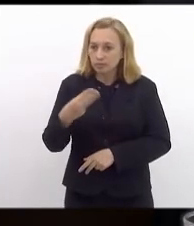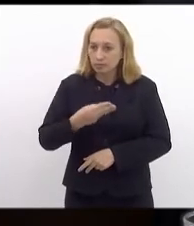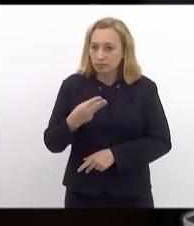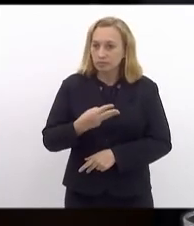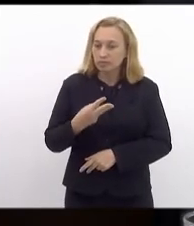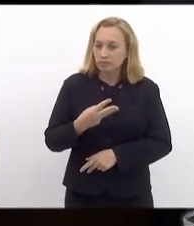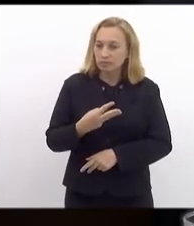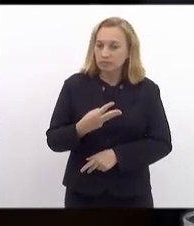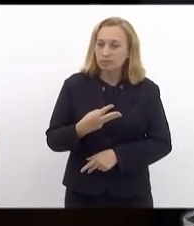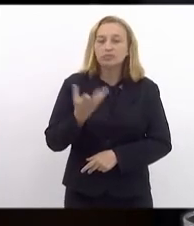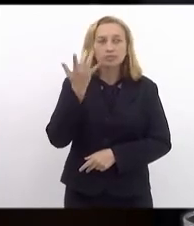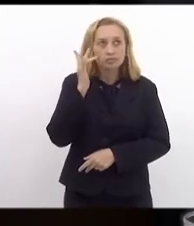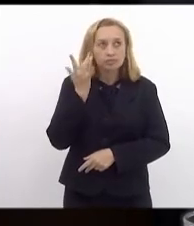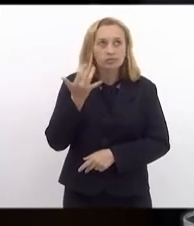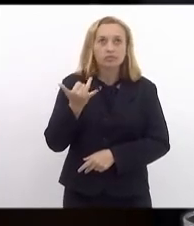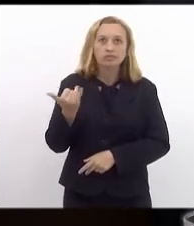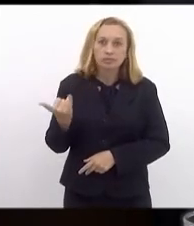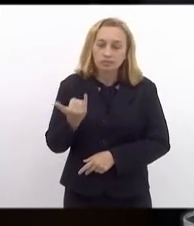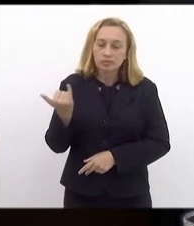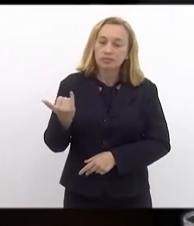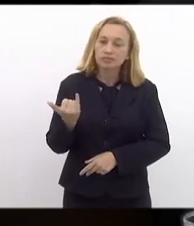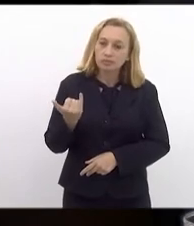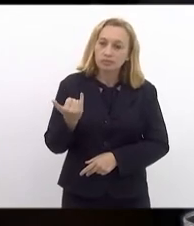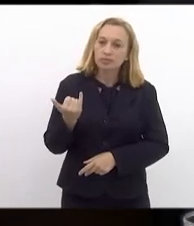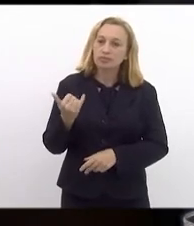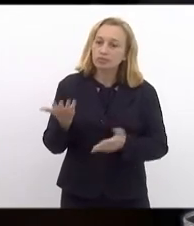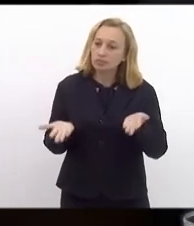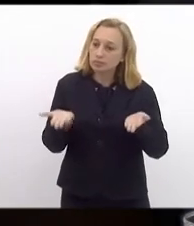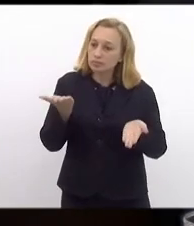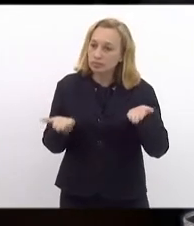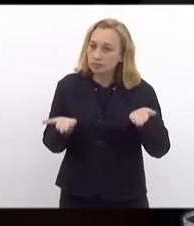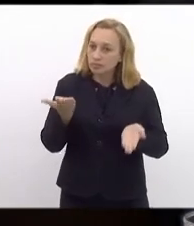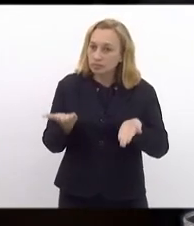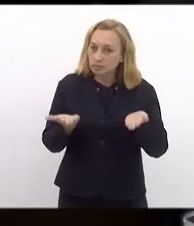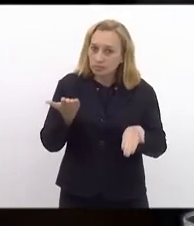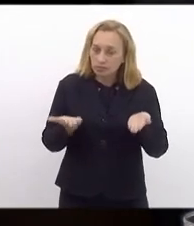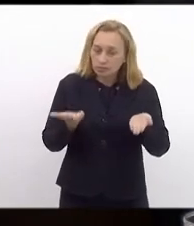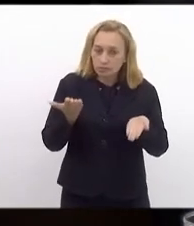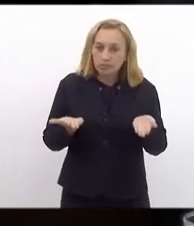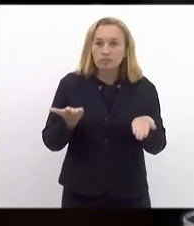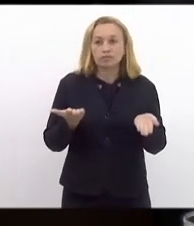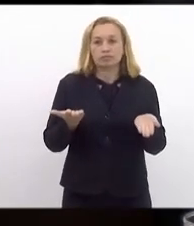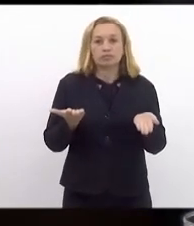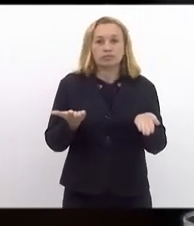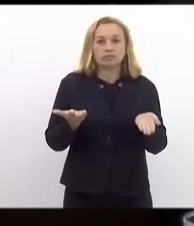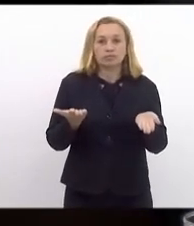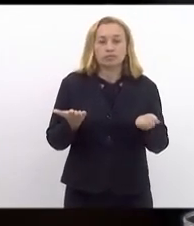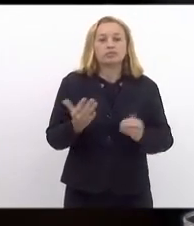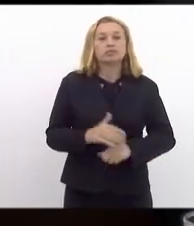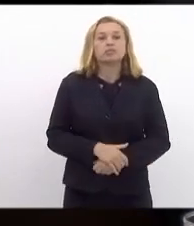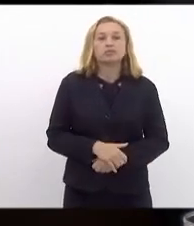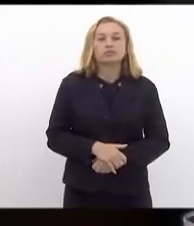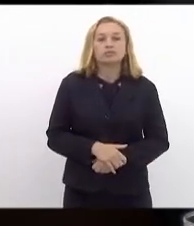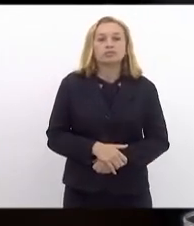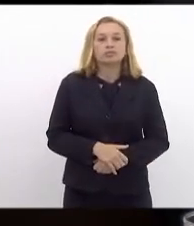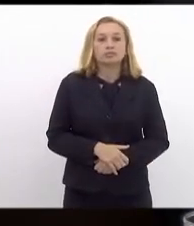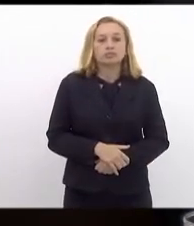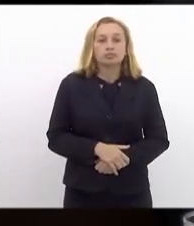Nº 3 que acho que interessa de uma forma equilibrada a questão temporal